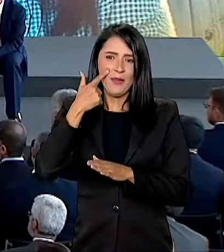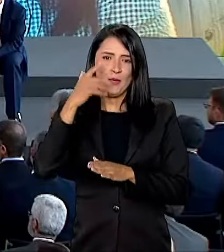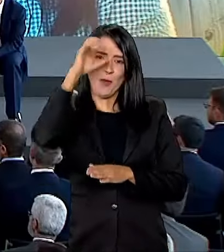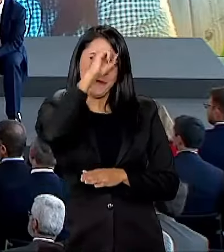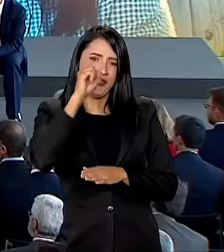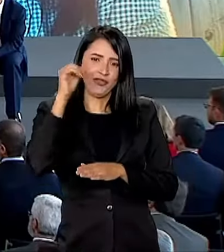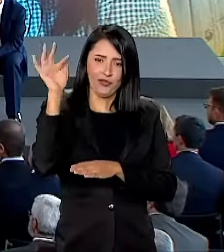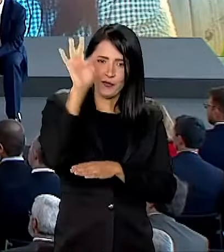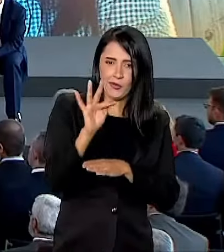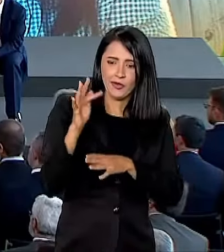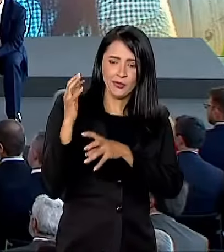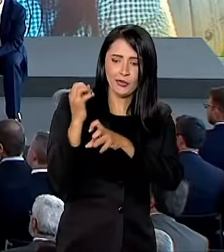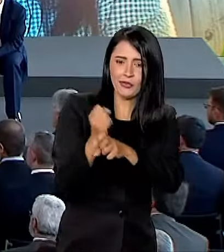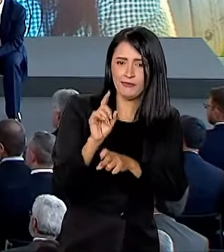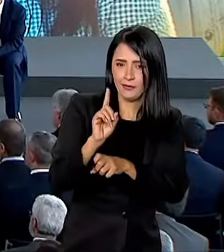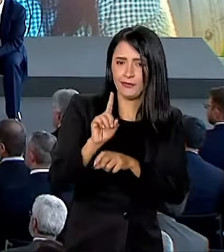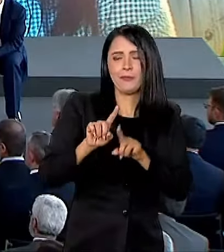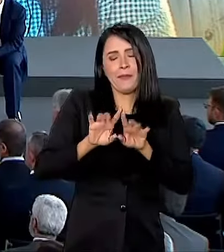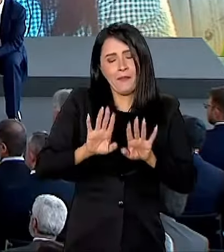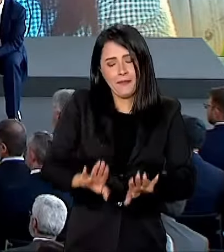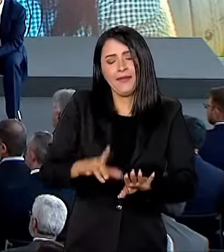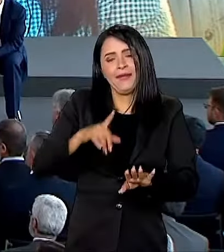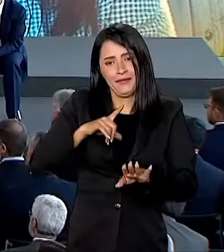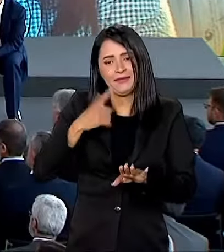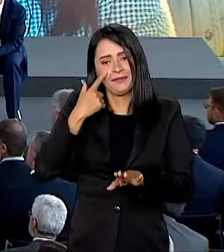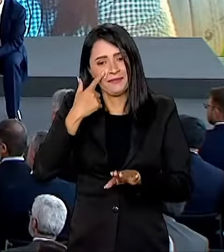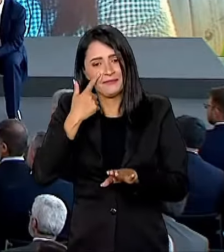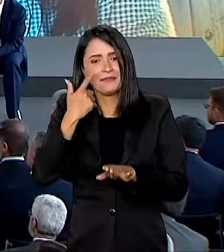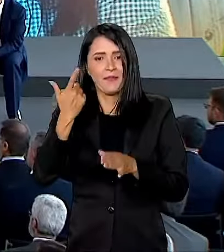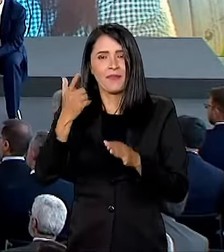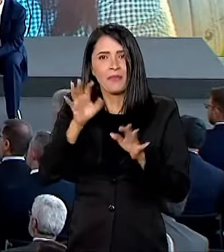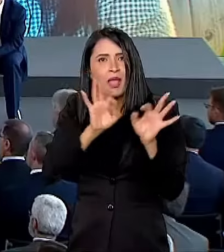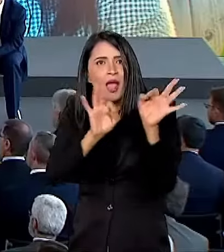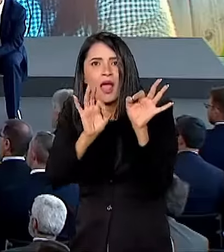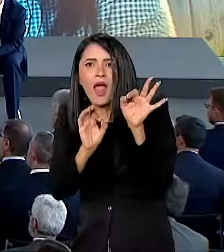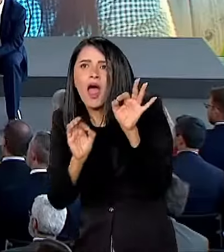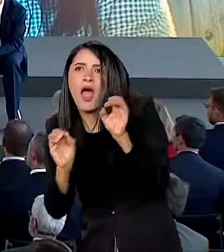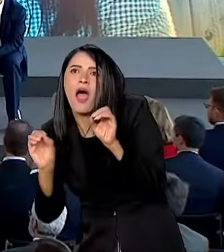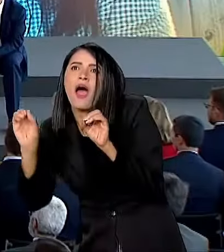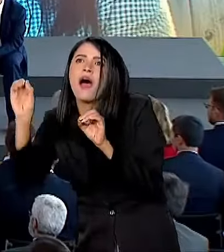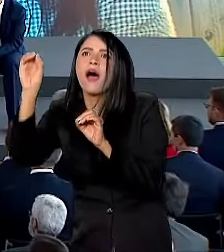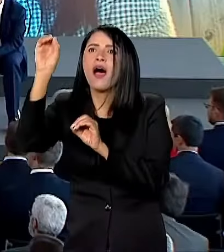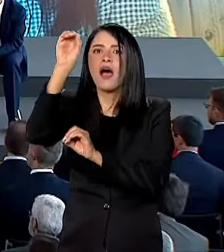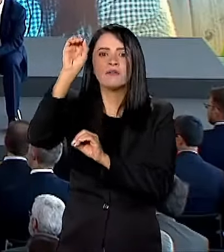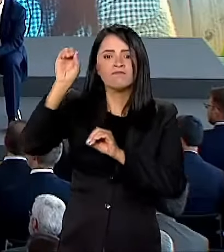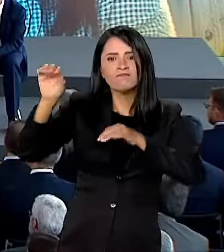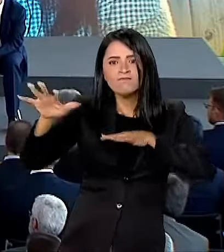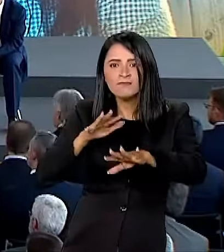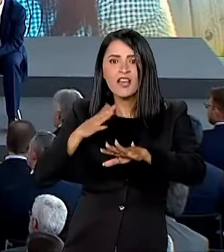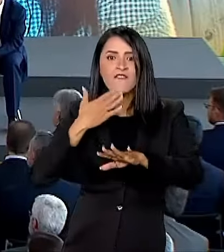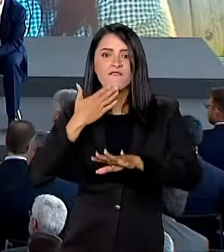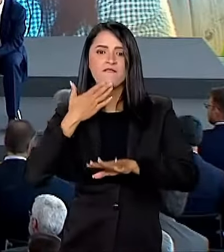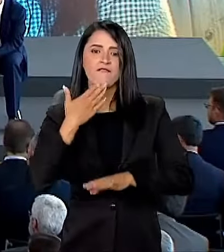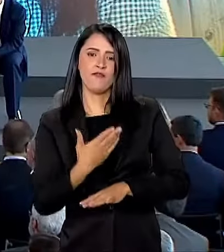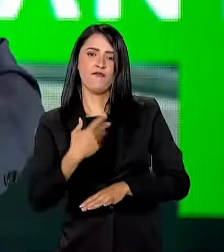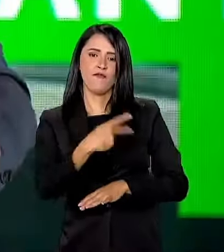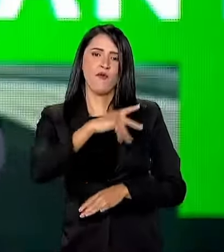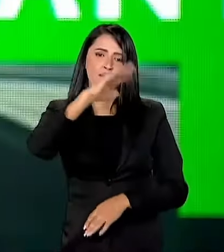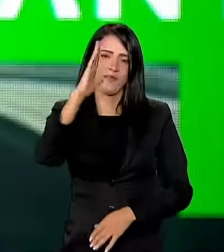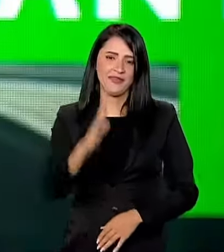de economia, sabe? Mas os astros estão se movimentando de forma muito favorável ao